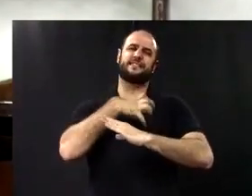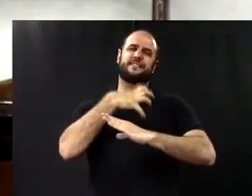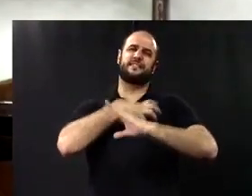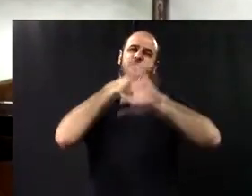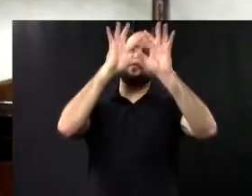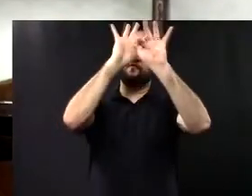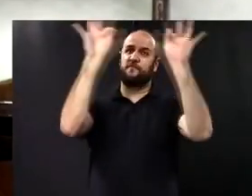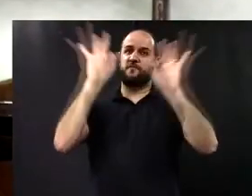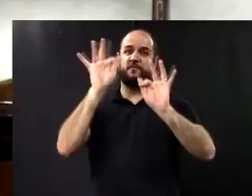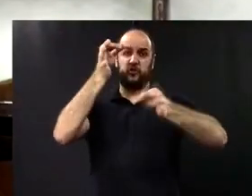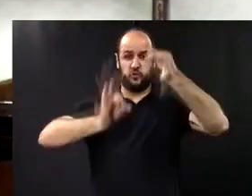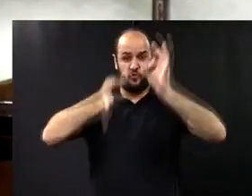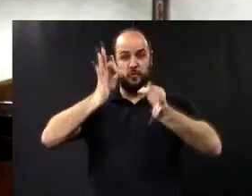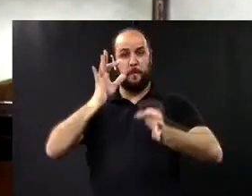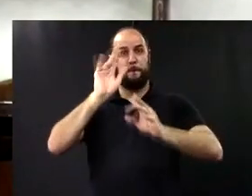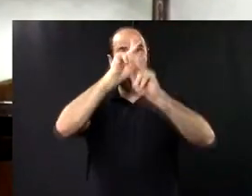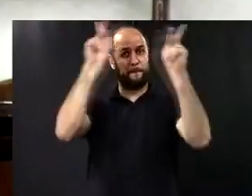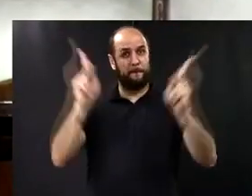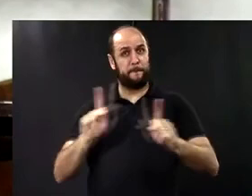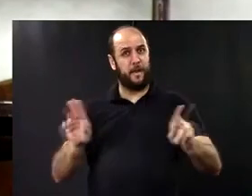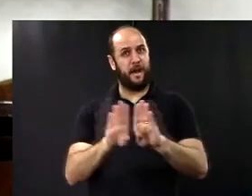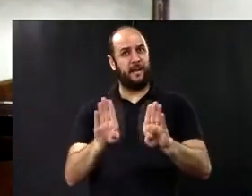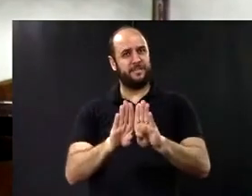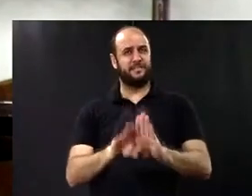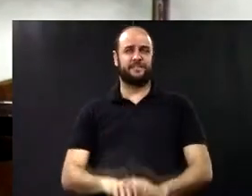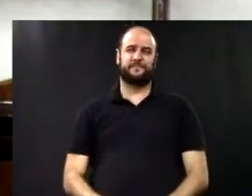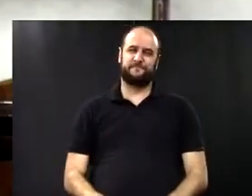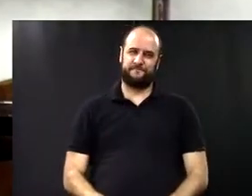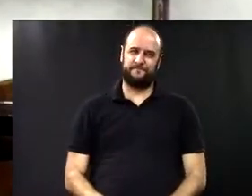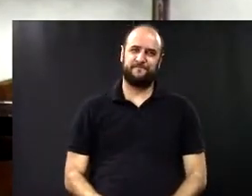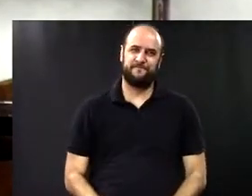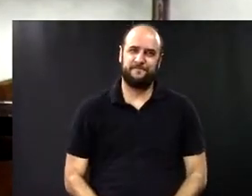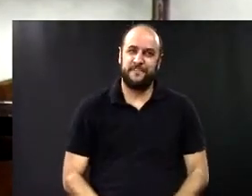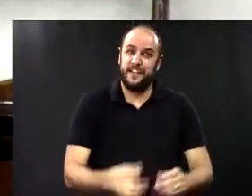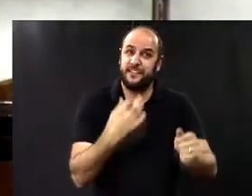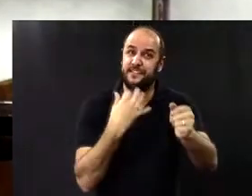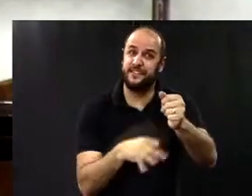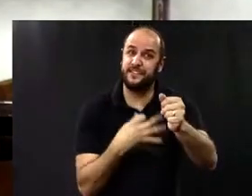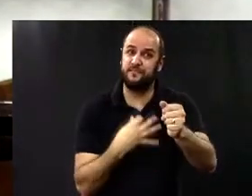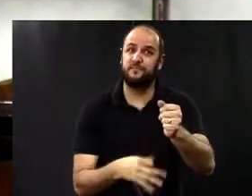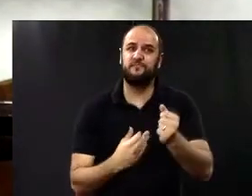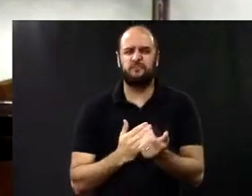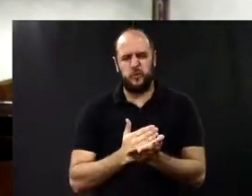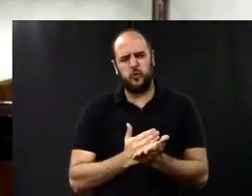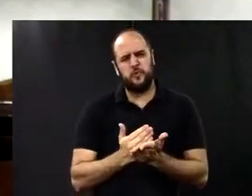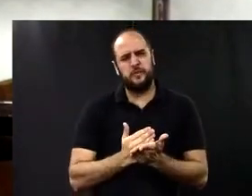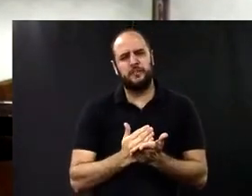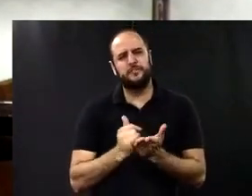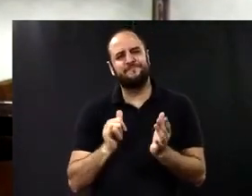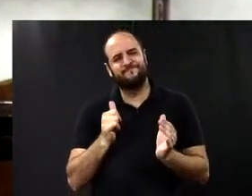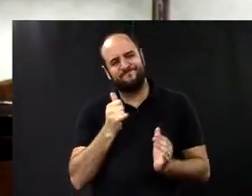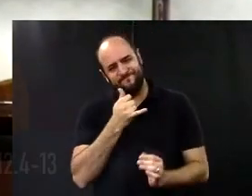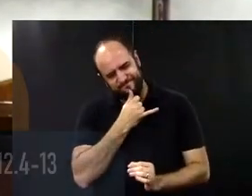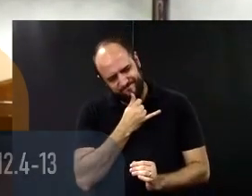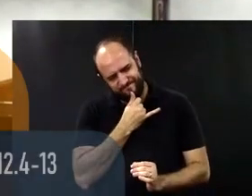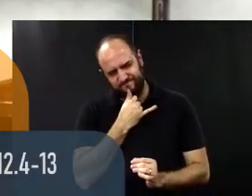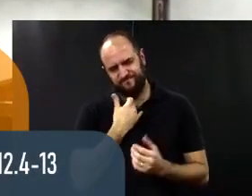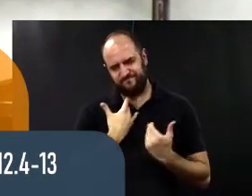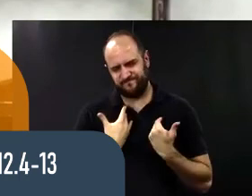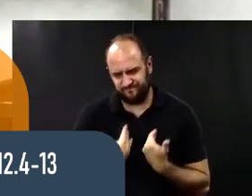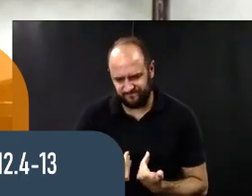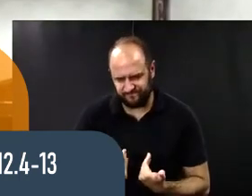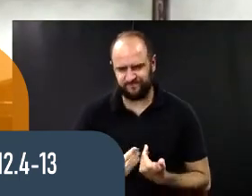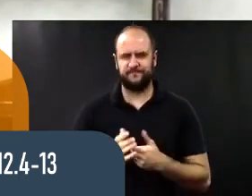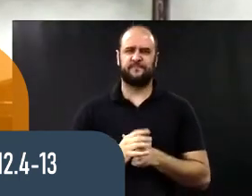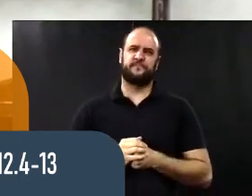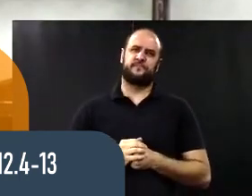da paz. Portanto, a disciplina, a princípio, pode trazer desânimo, como